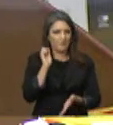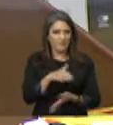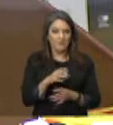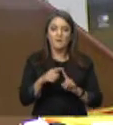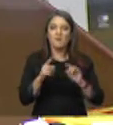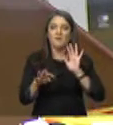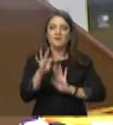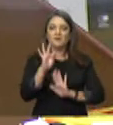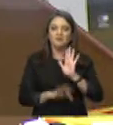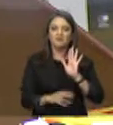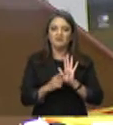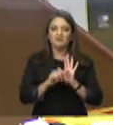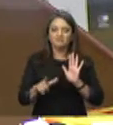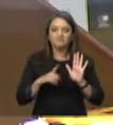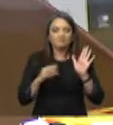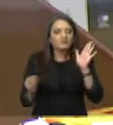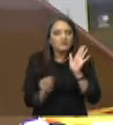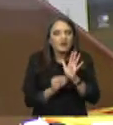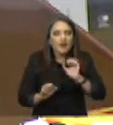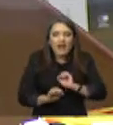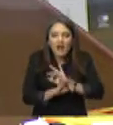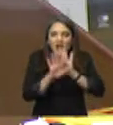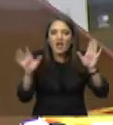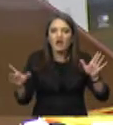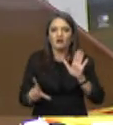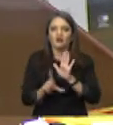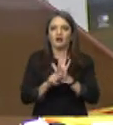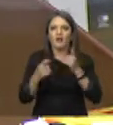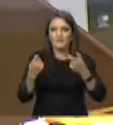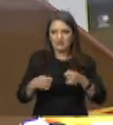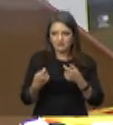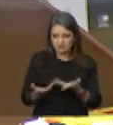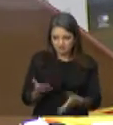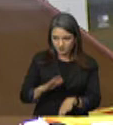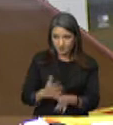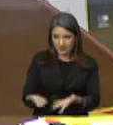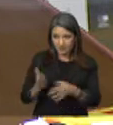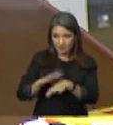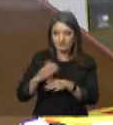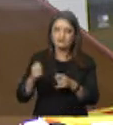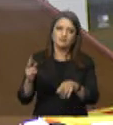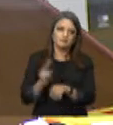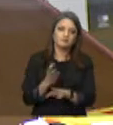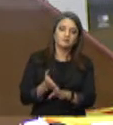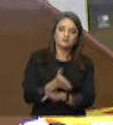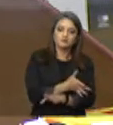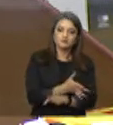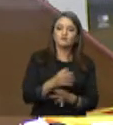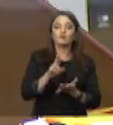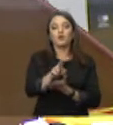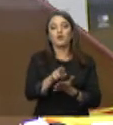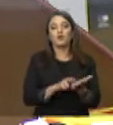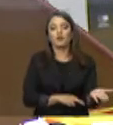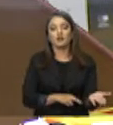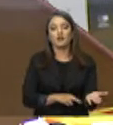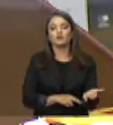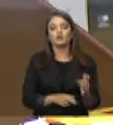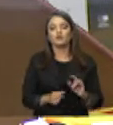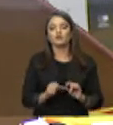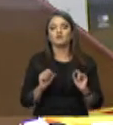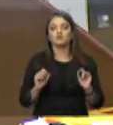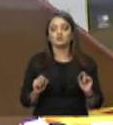texto do pl referência expressa a retroatividade das normas benéficas o relator do pl manifestação acolhida pelo colegiado